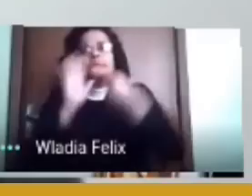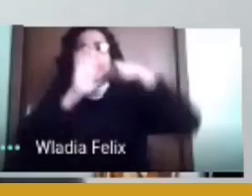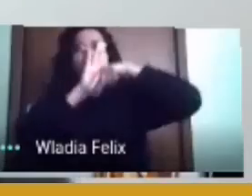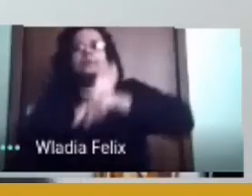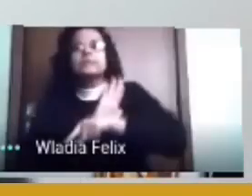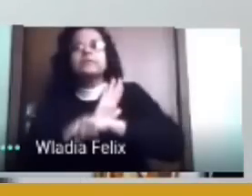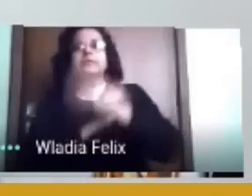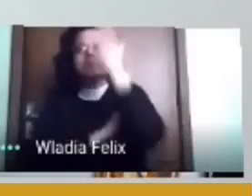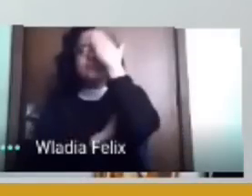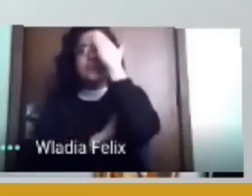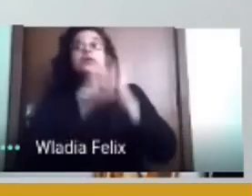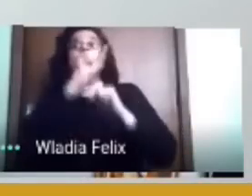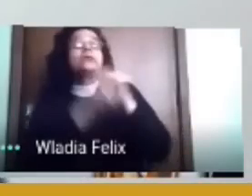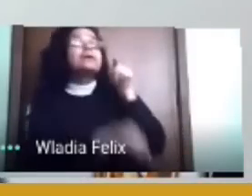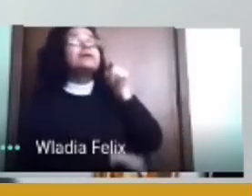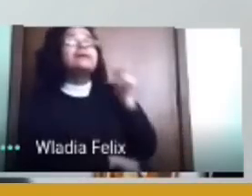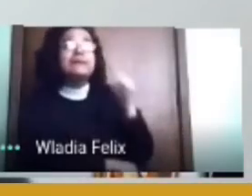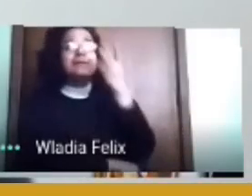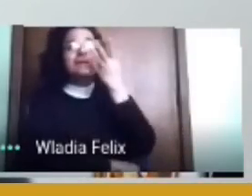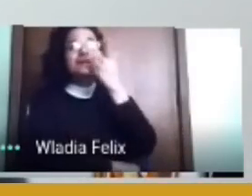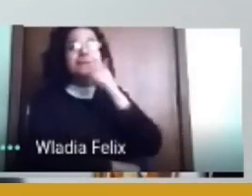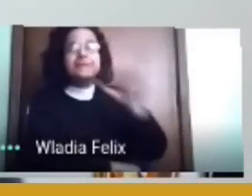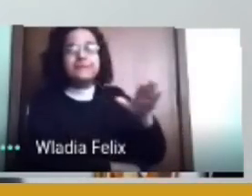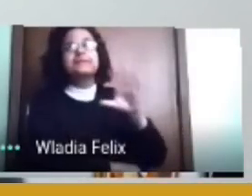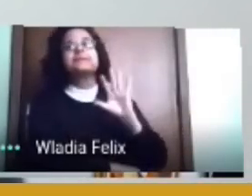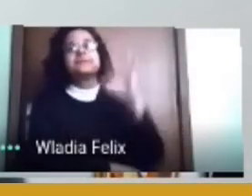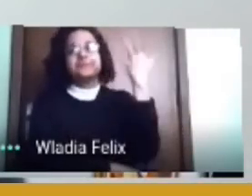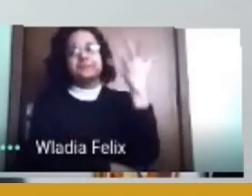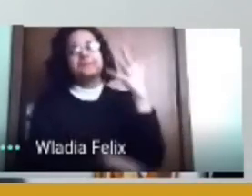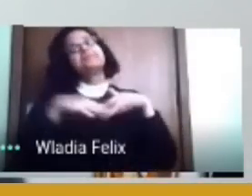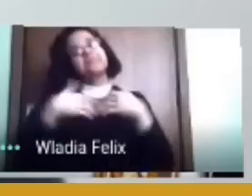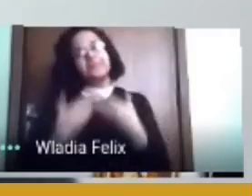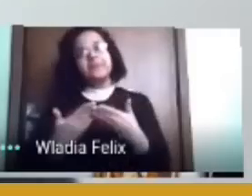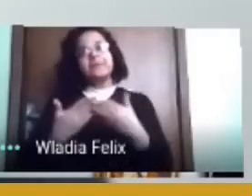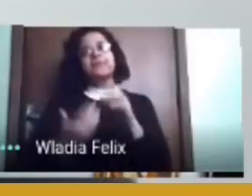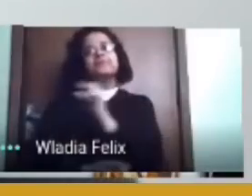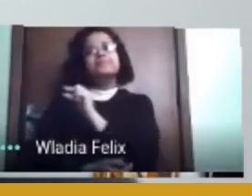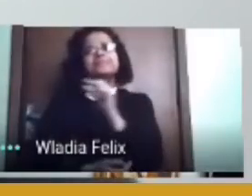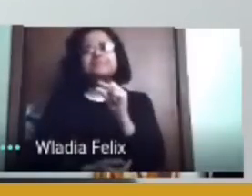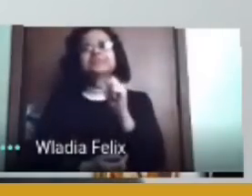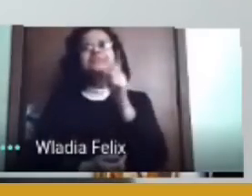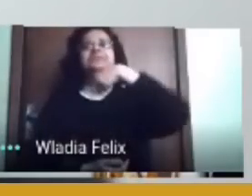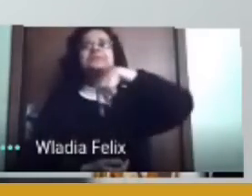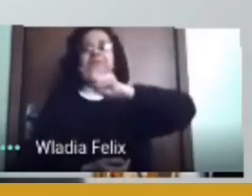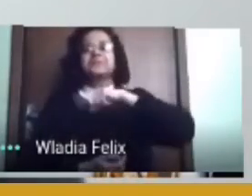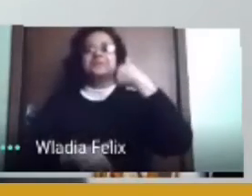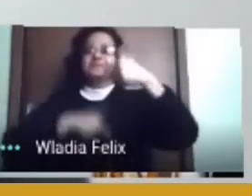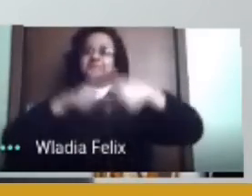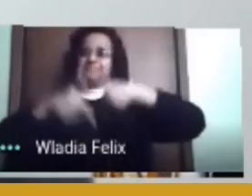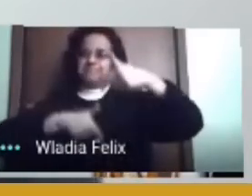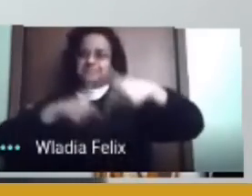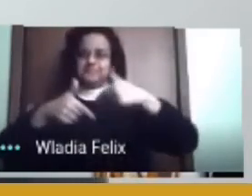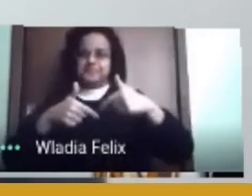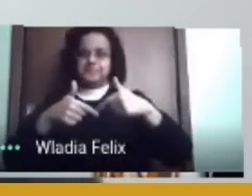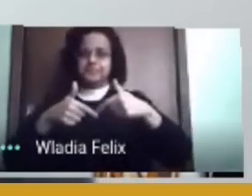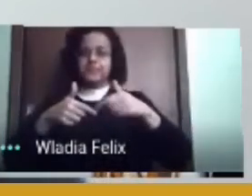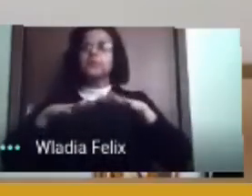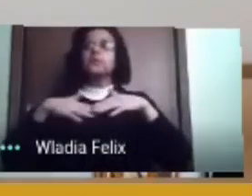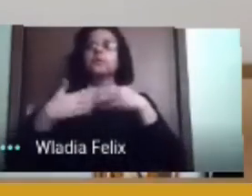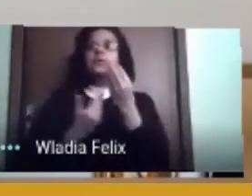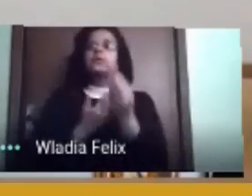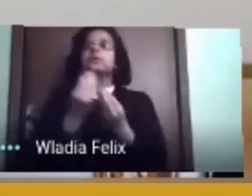um pouquinho disso que eu vou trabalhar aqui com vocês. E qual que é o caminho percorrido dessa nossa discussão?